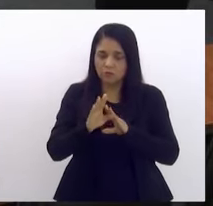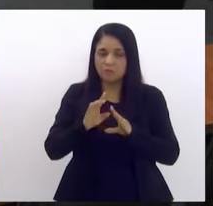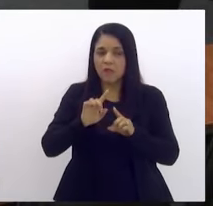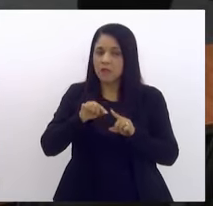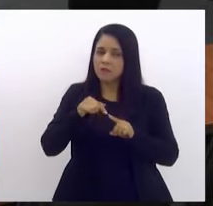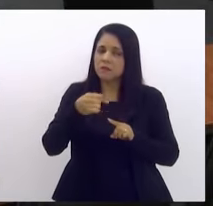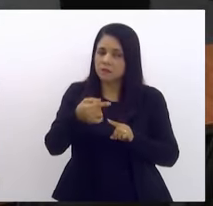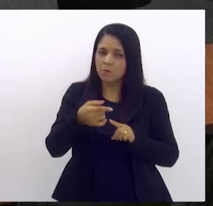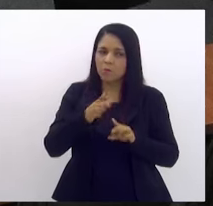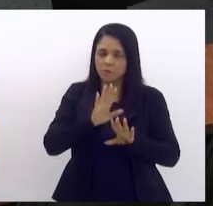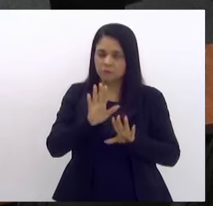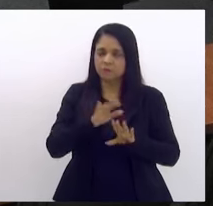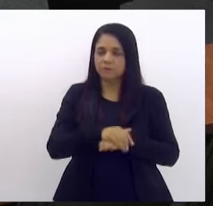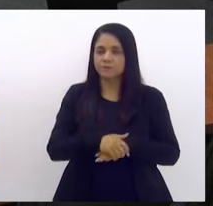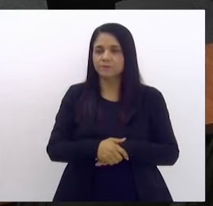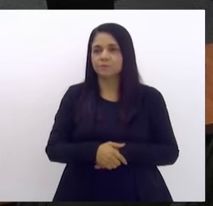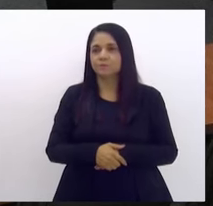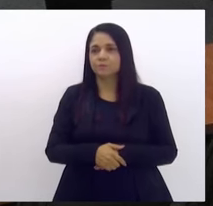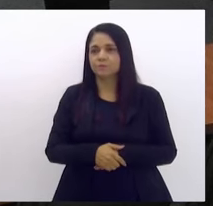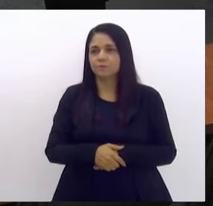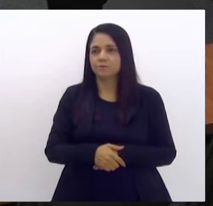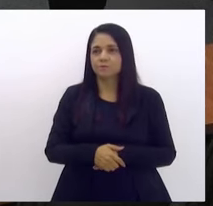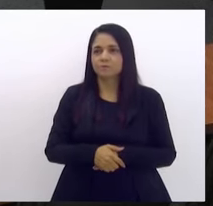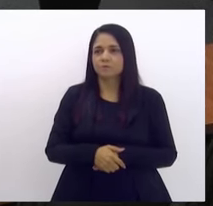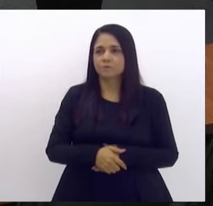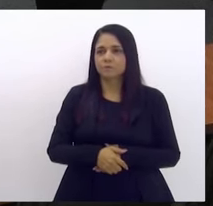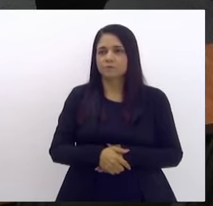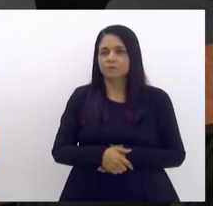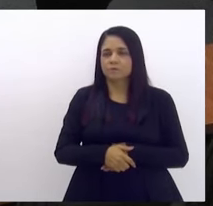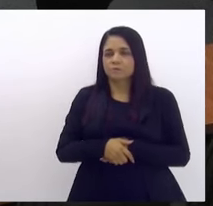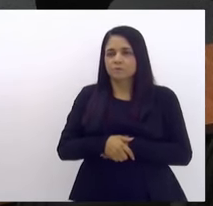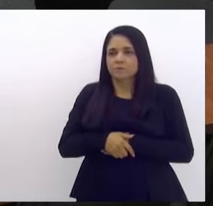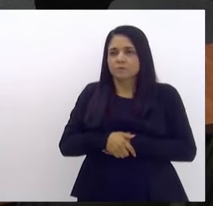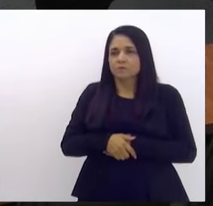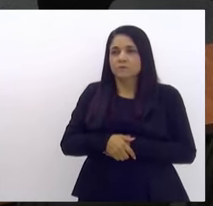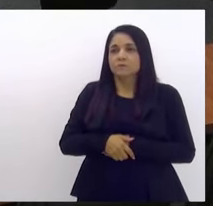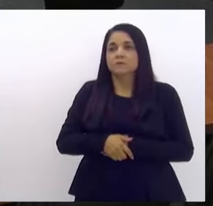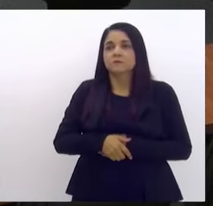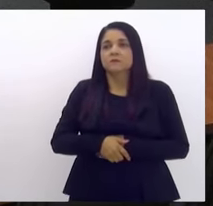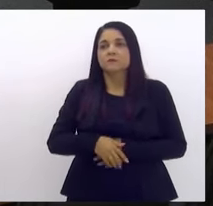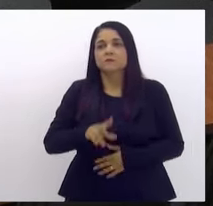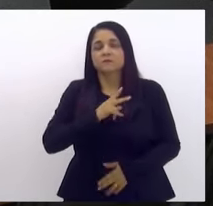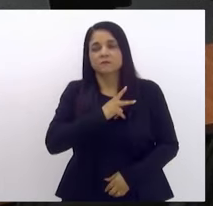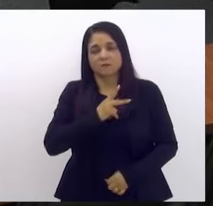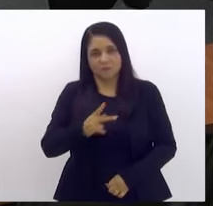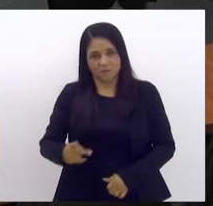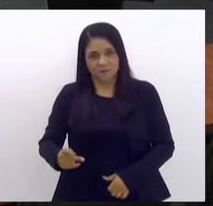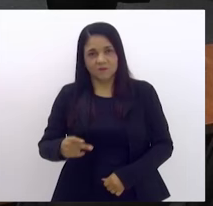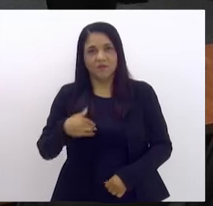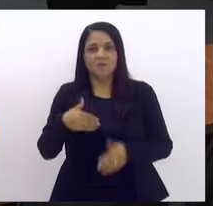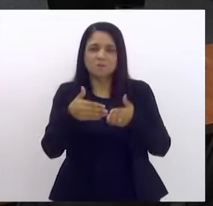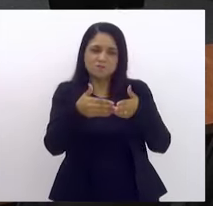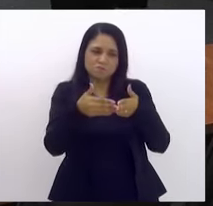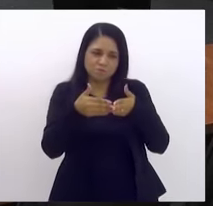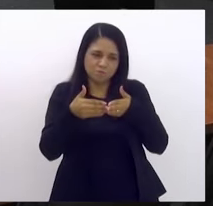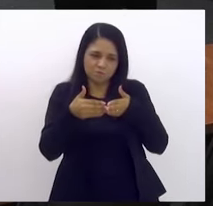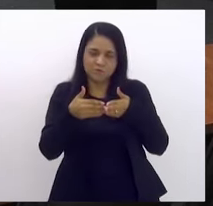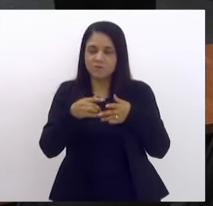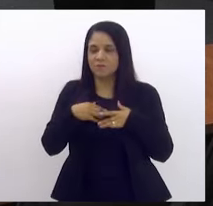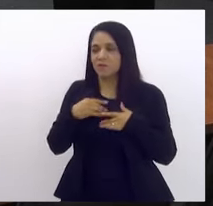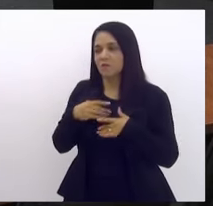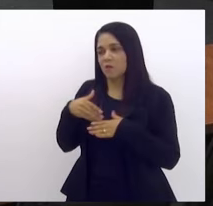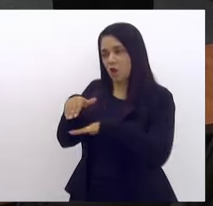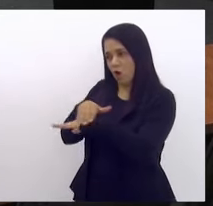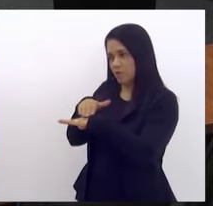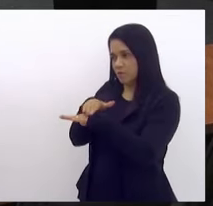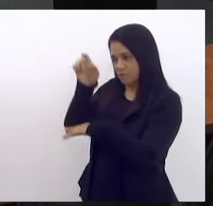Aqui é só observação. Senhor presidente, pedir licença a Vossa Excelência para me dirigir ao deputado Luiz